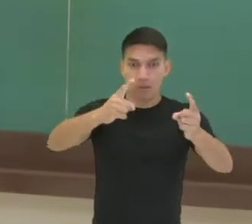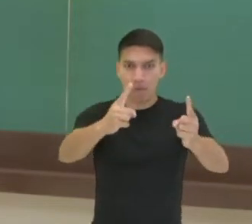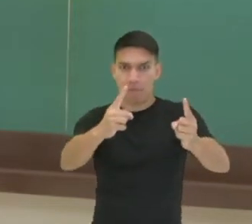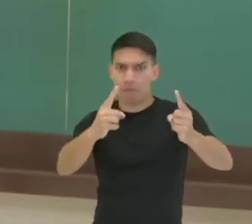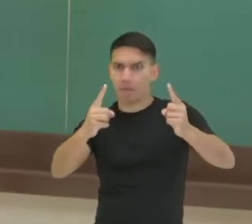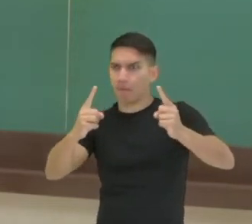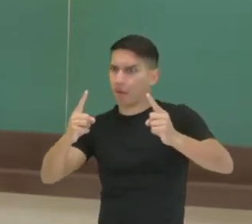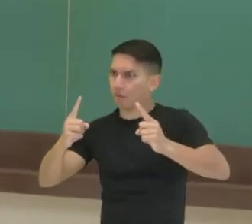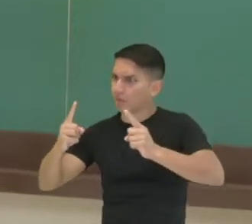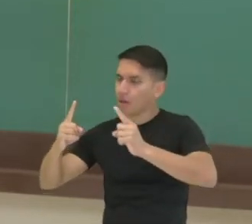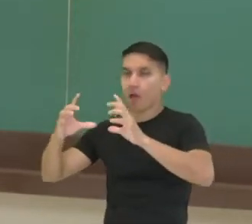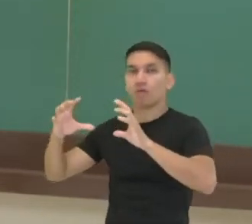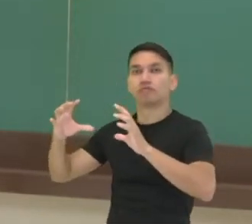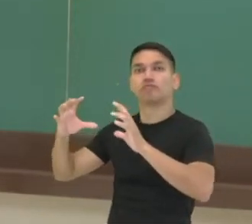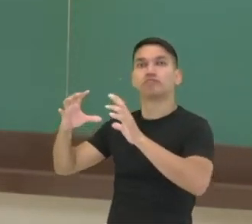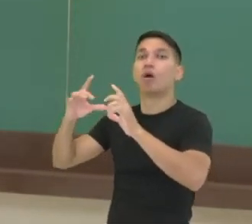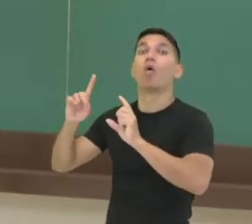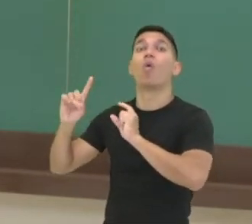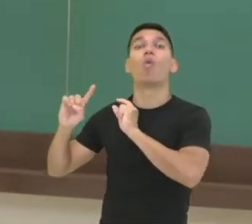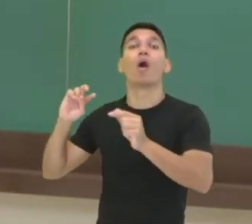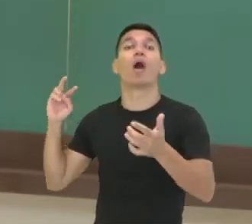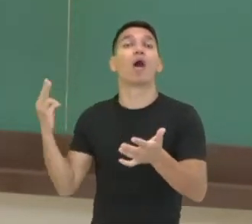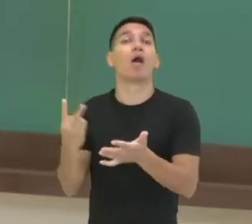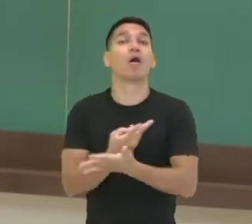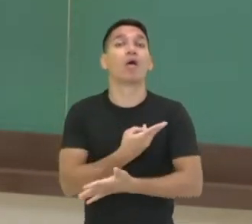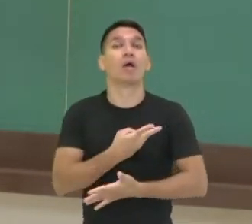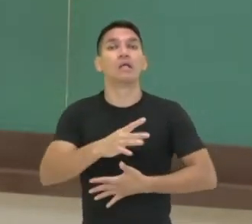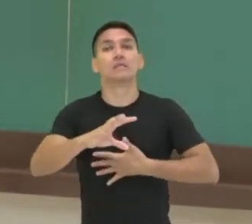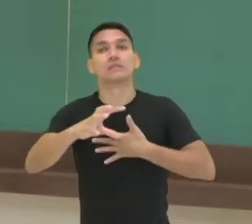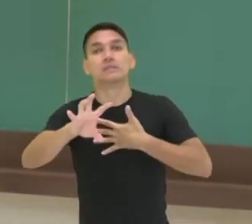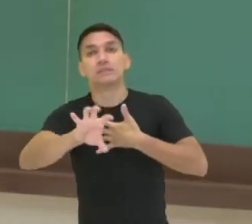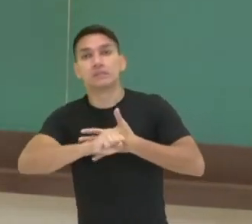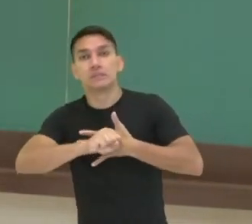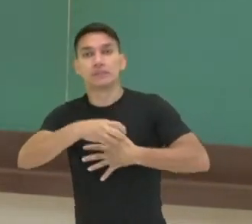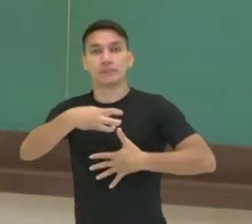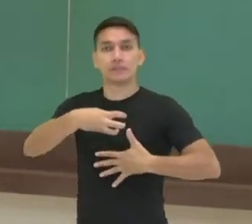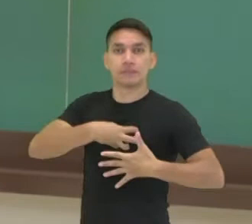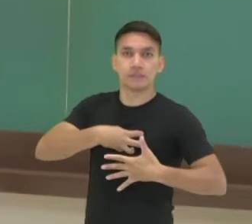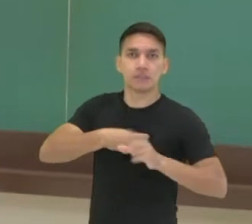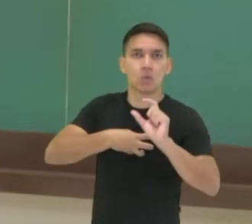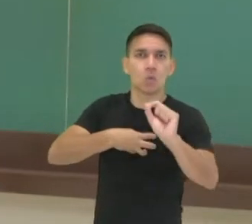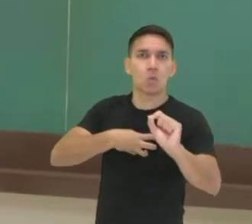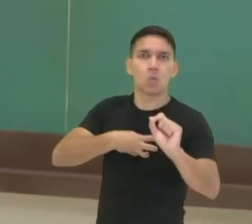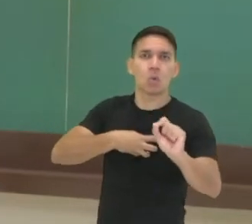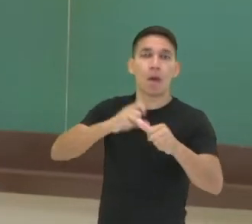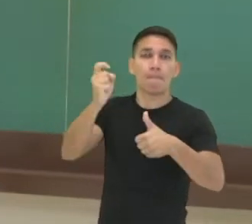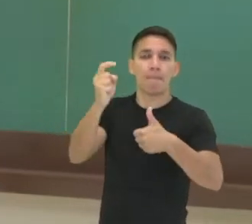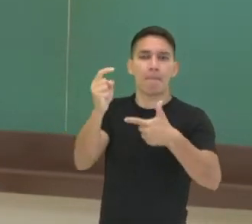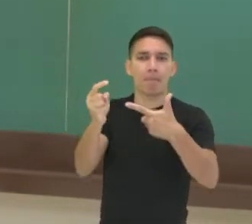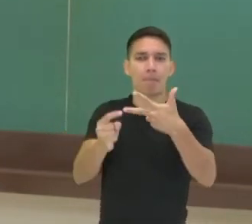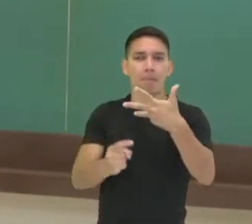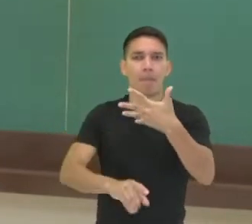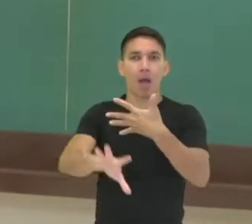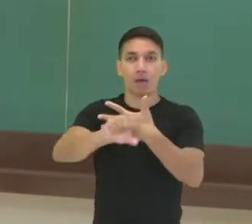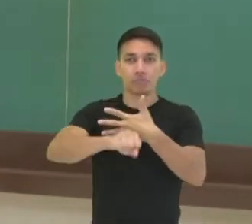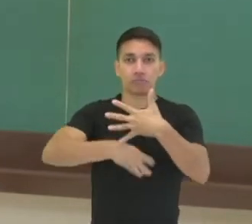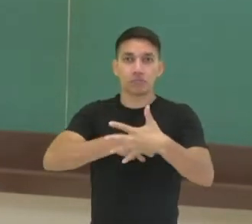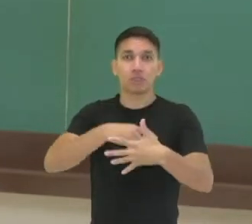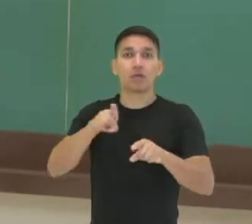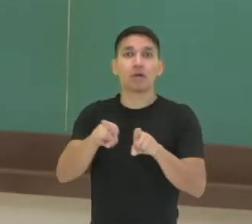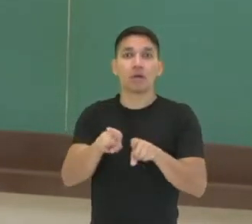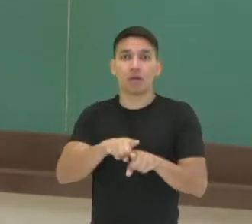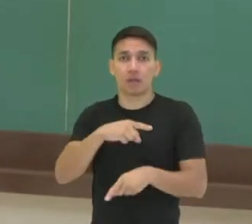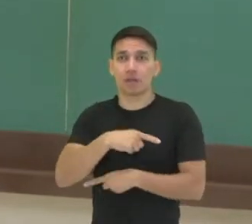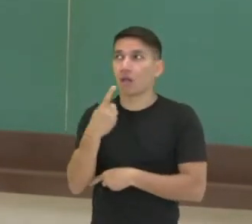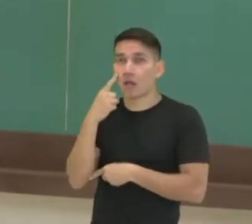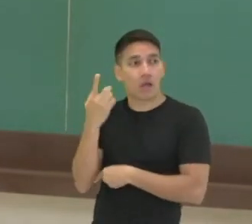está vindo. E aí, quais são os sentidos, dos 5 sentidos que nós temos, que esse goleiro tem que